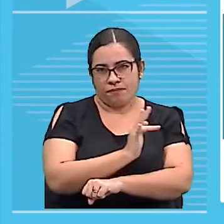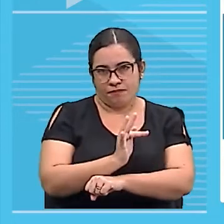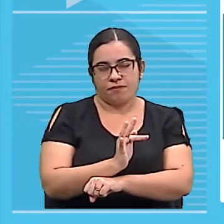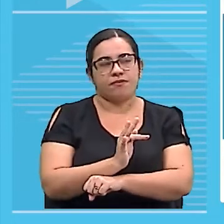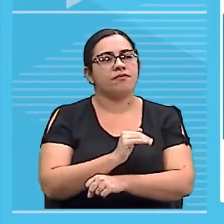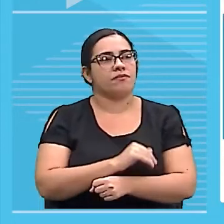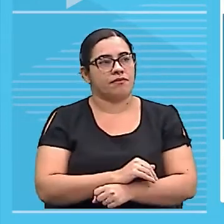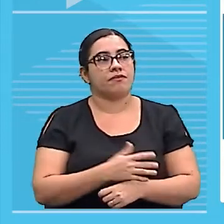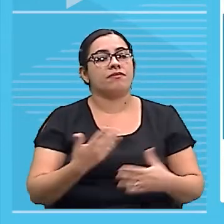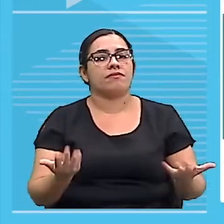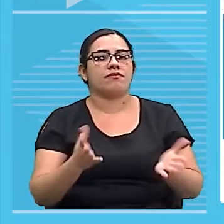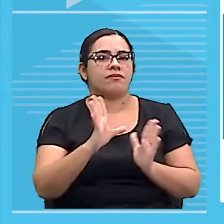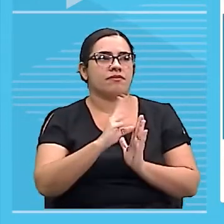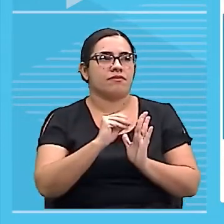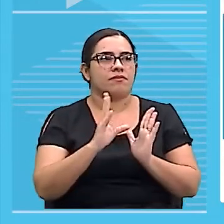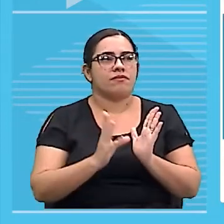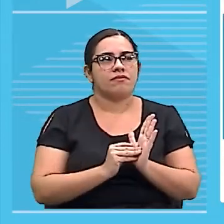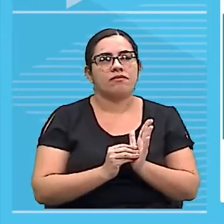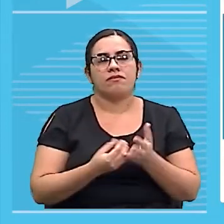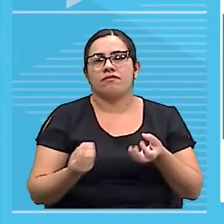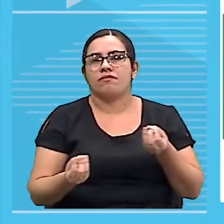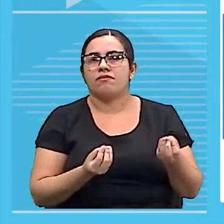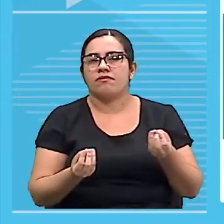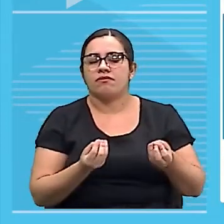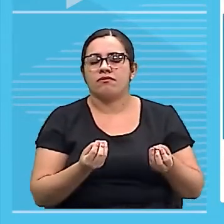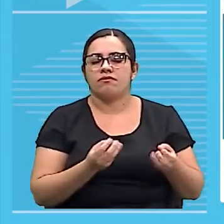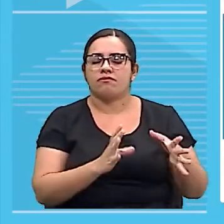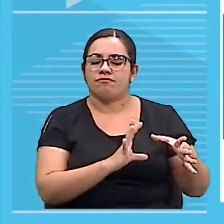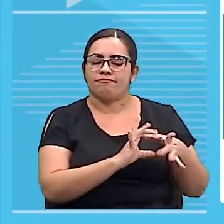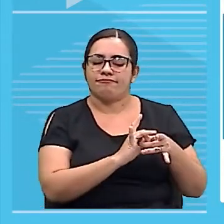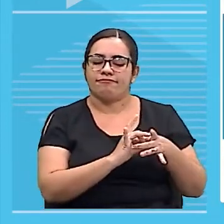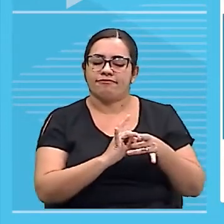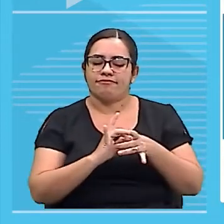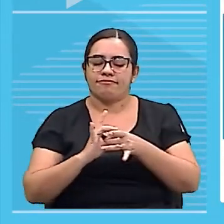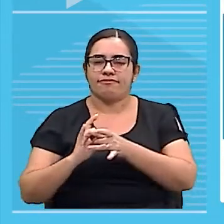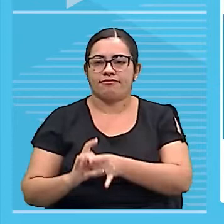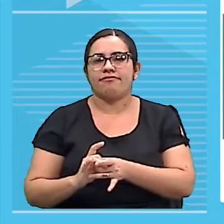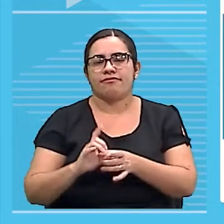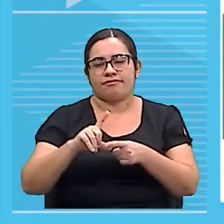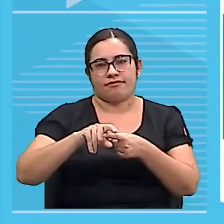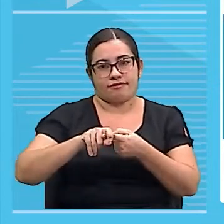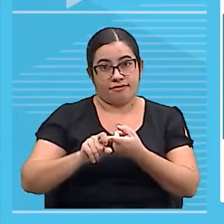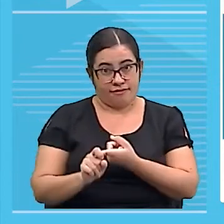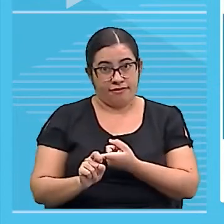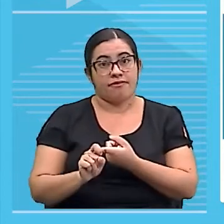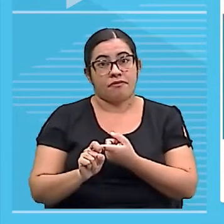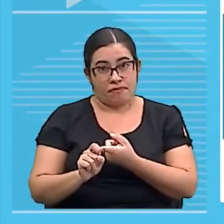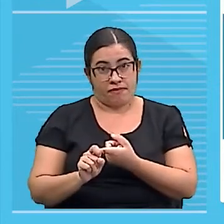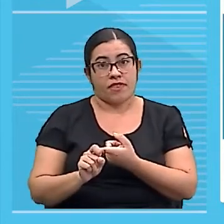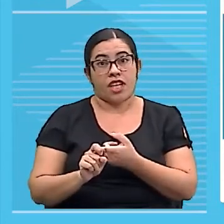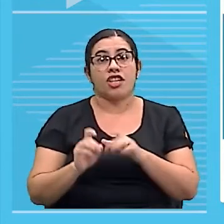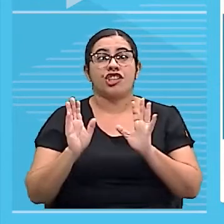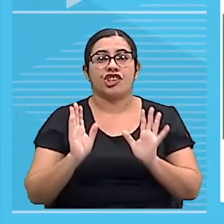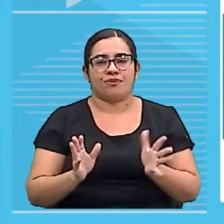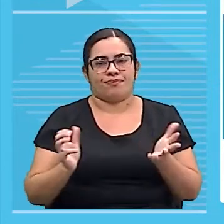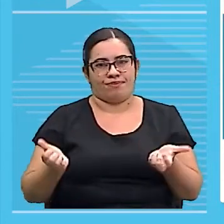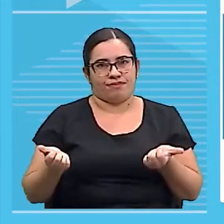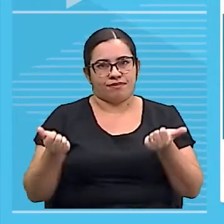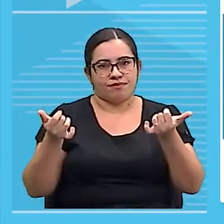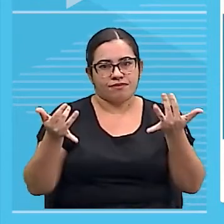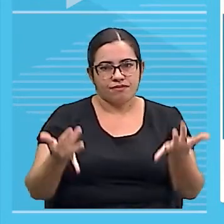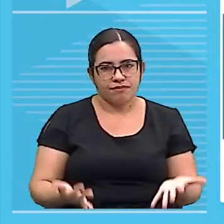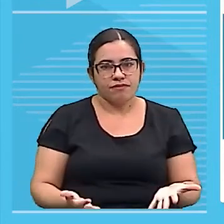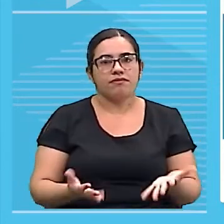o conteúdo de Associação de Resistores como eu falei para vocês